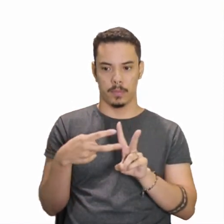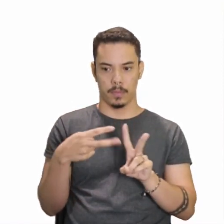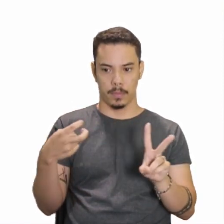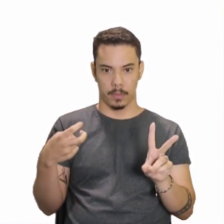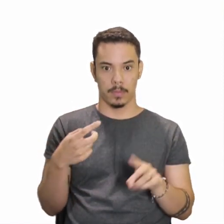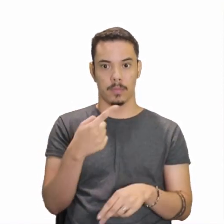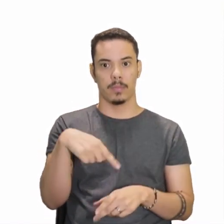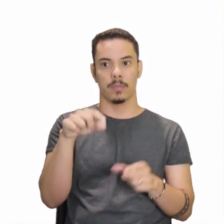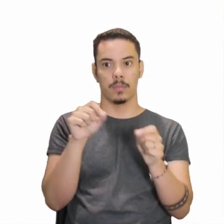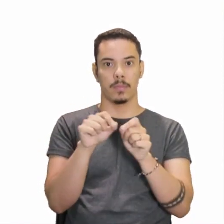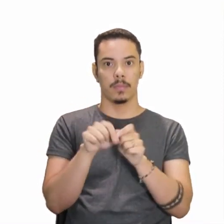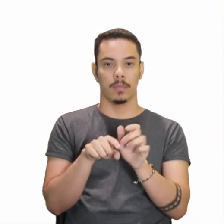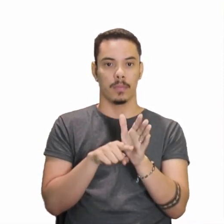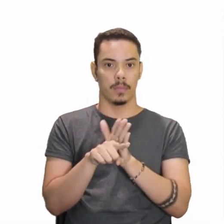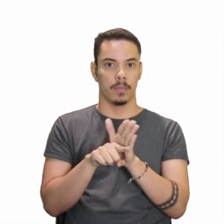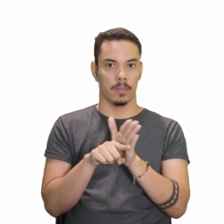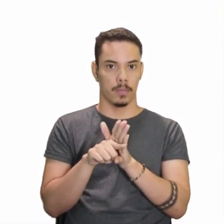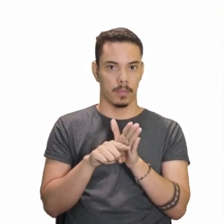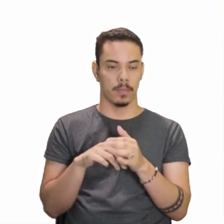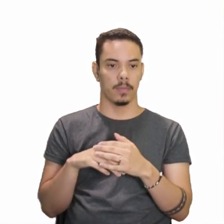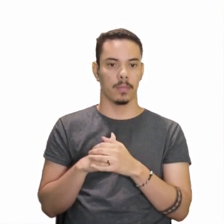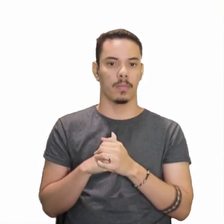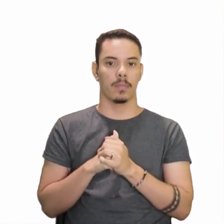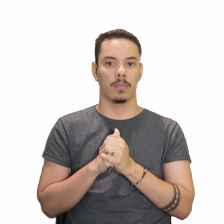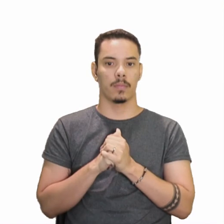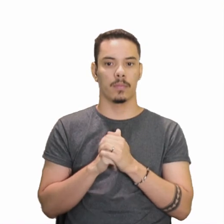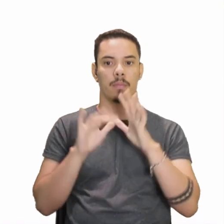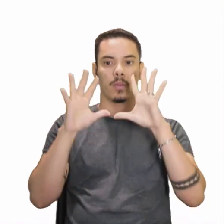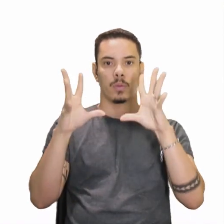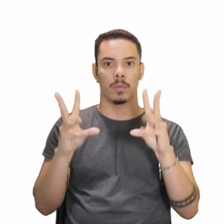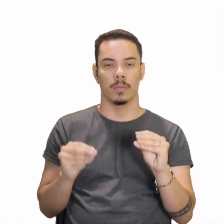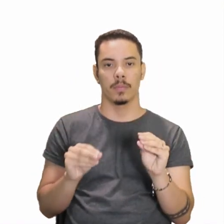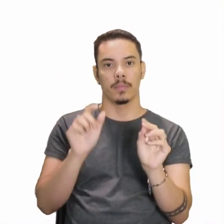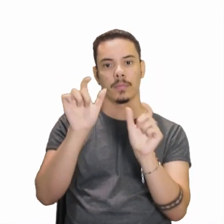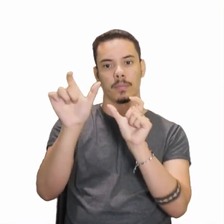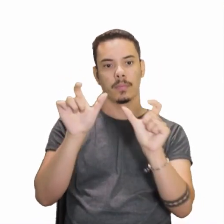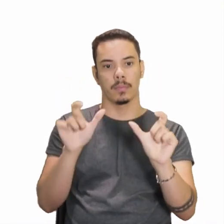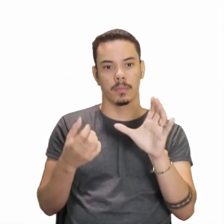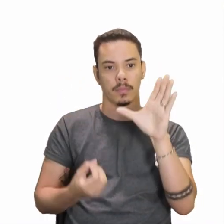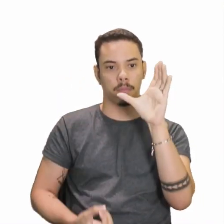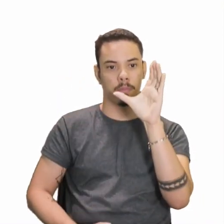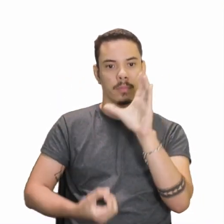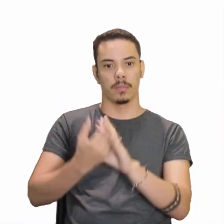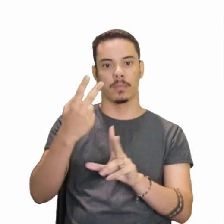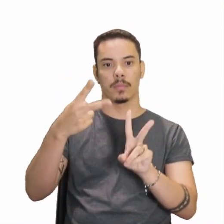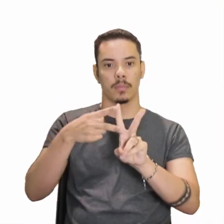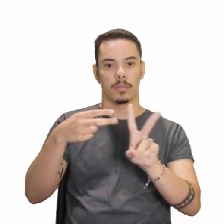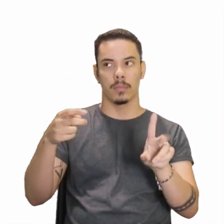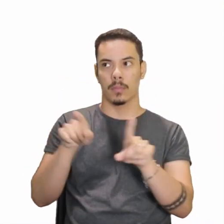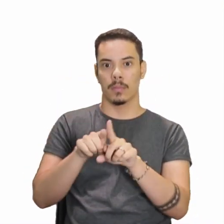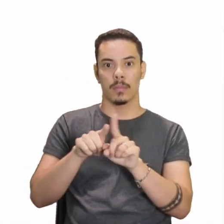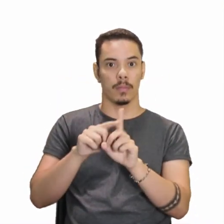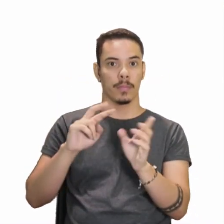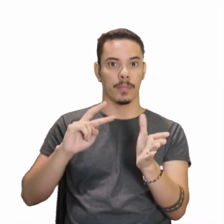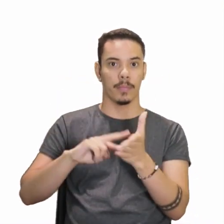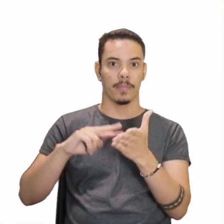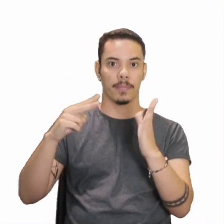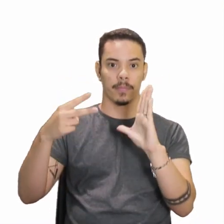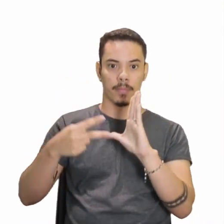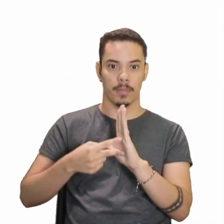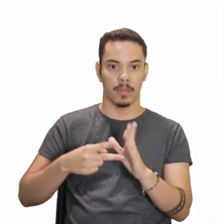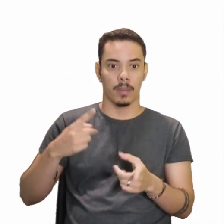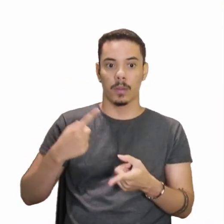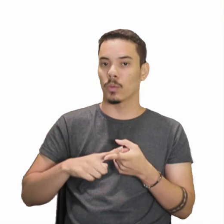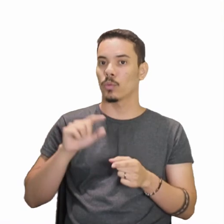vai fazer uma pesquisa, claro, né? De todas essas palavras de origem indígena e seus significados. Porque o que é